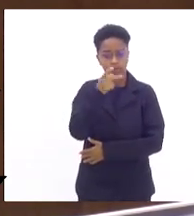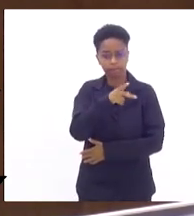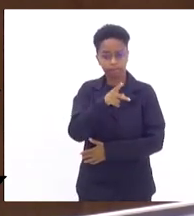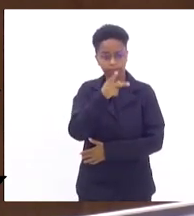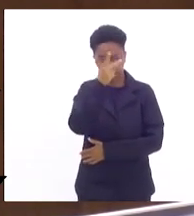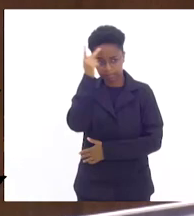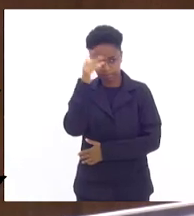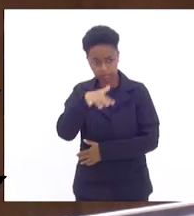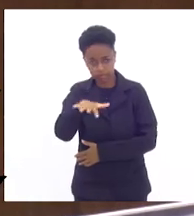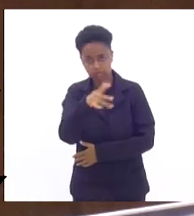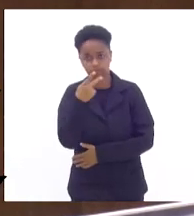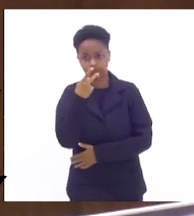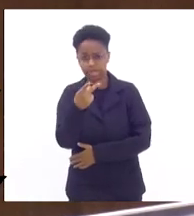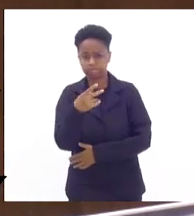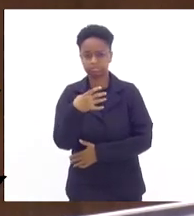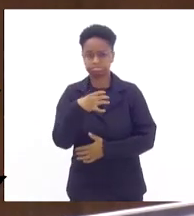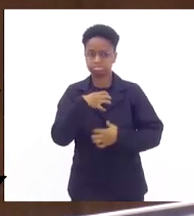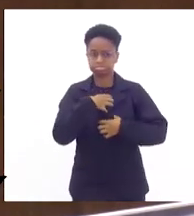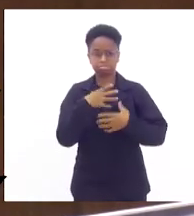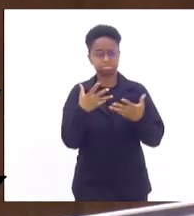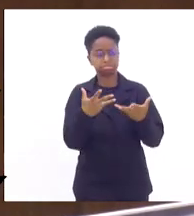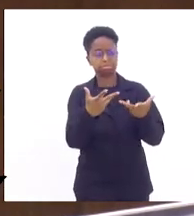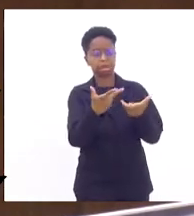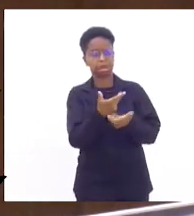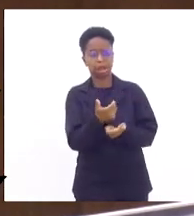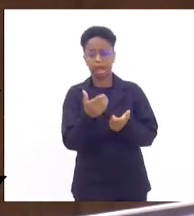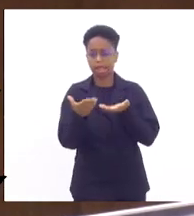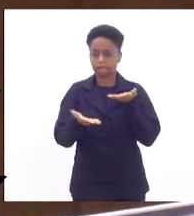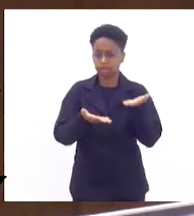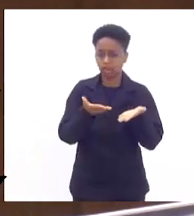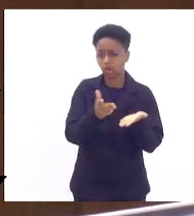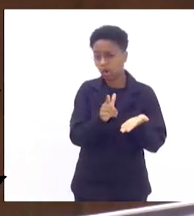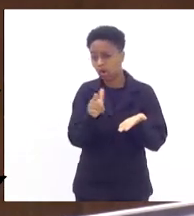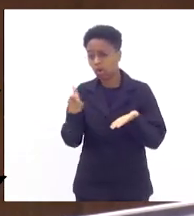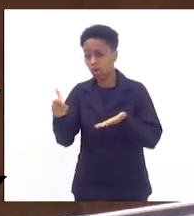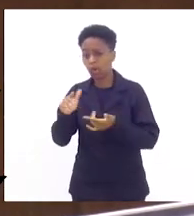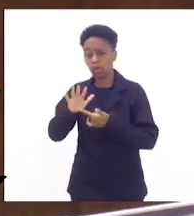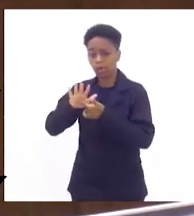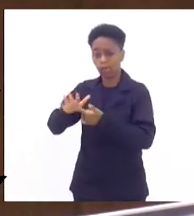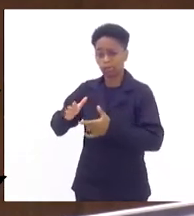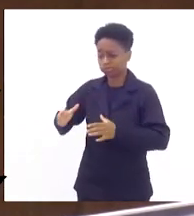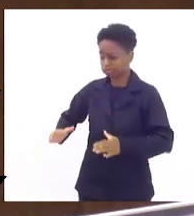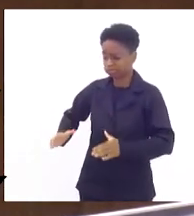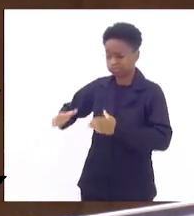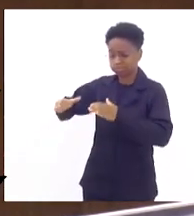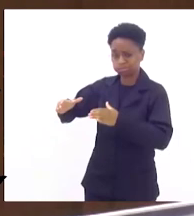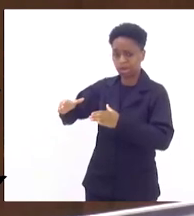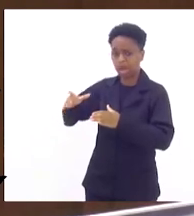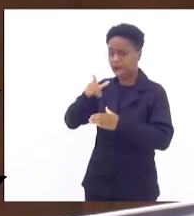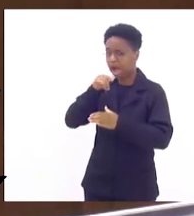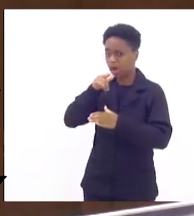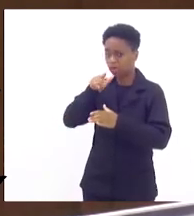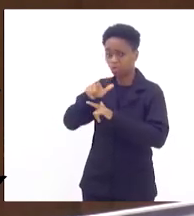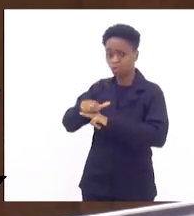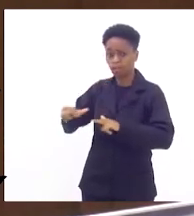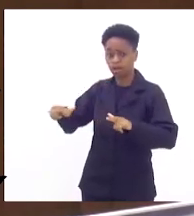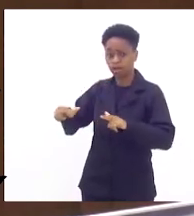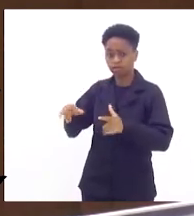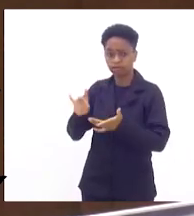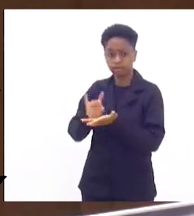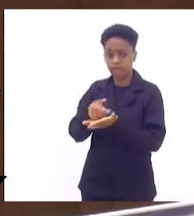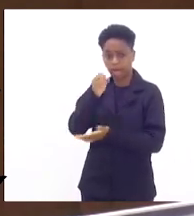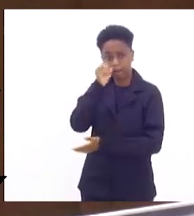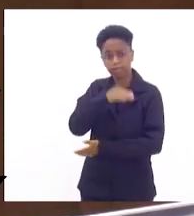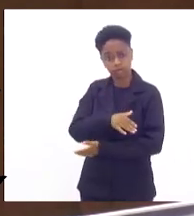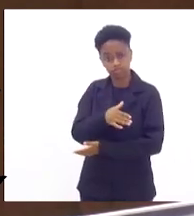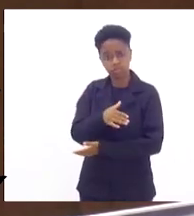estão maravilhados com o atendimento, e o outro que trouxe um galão de água, realmente é absurdo,